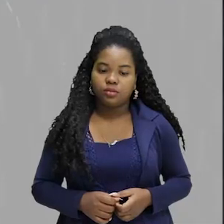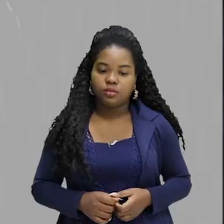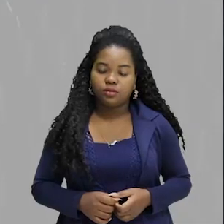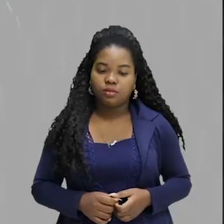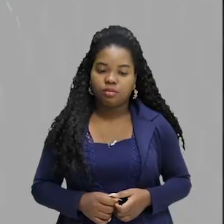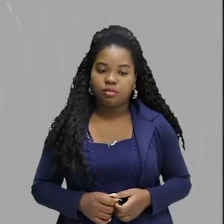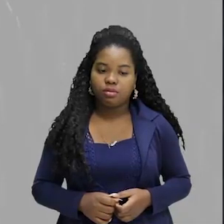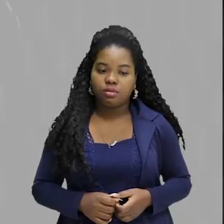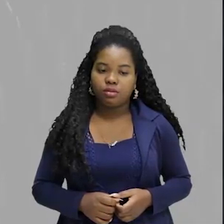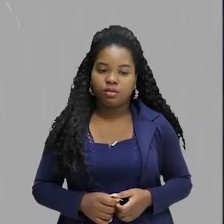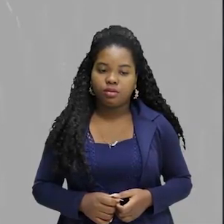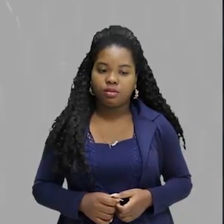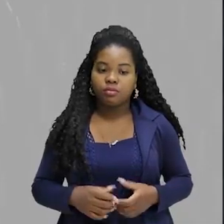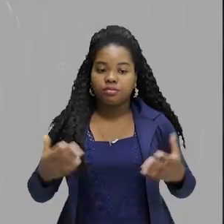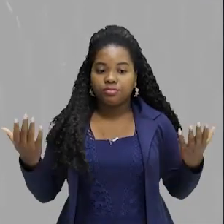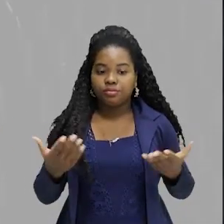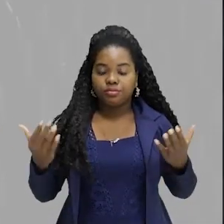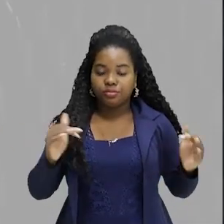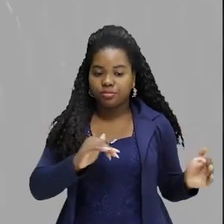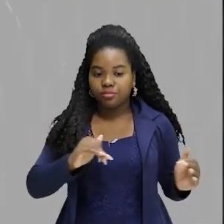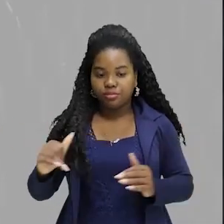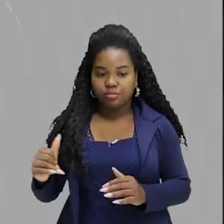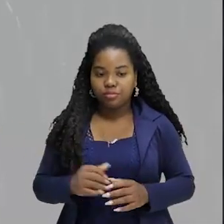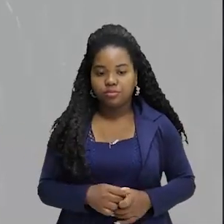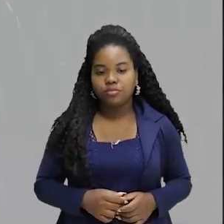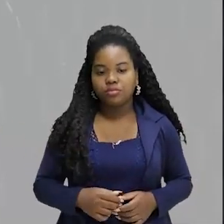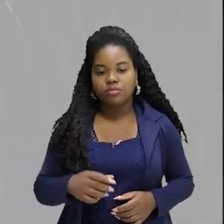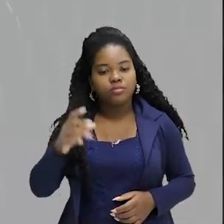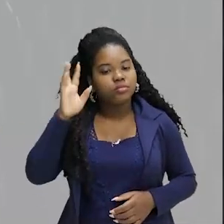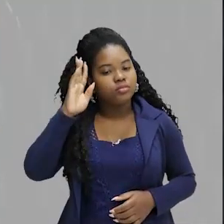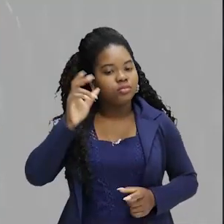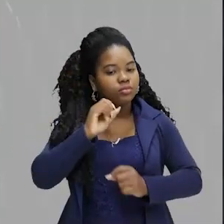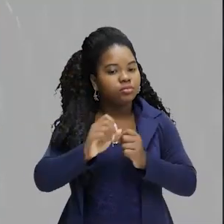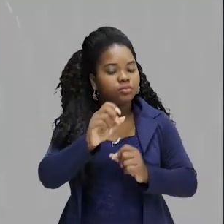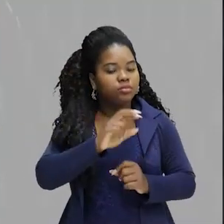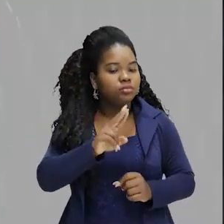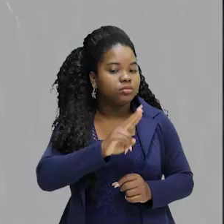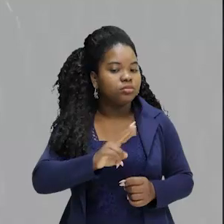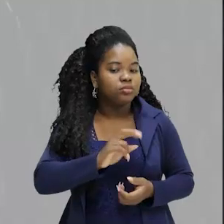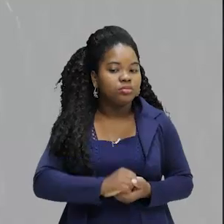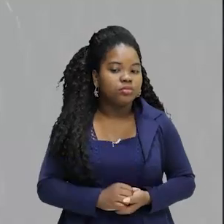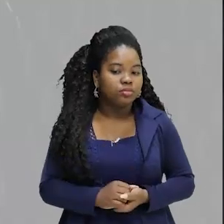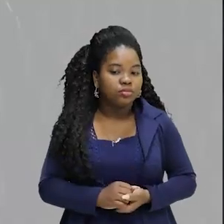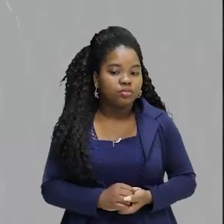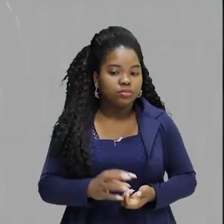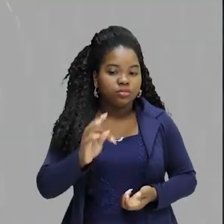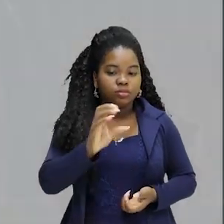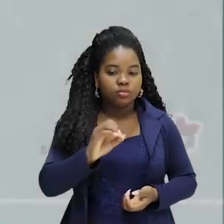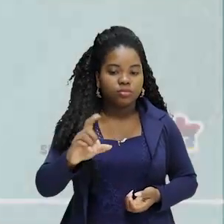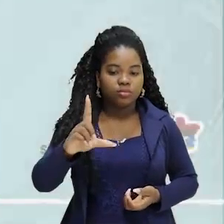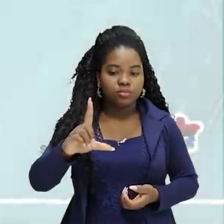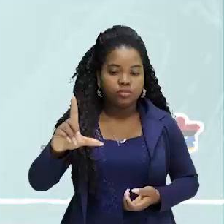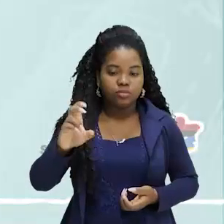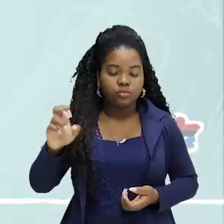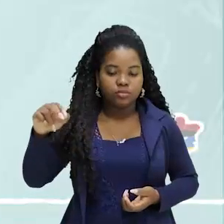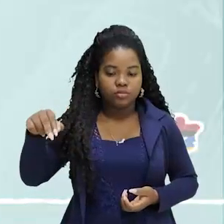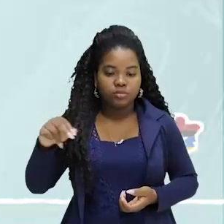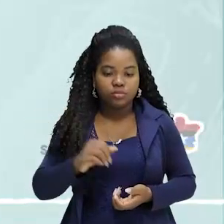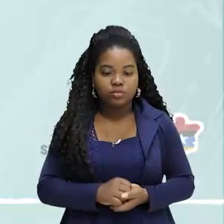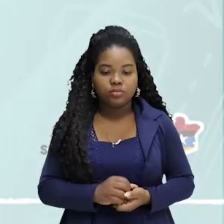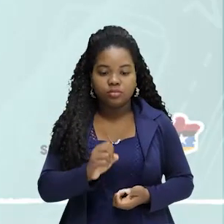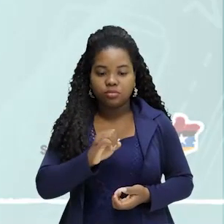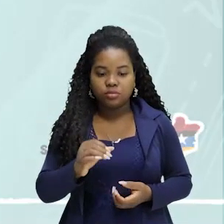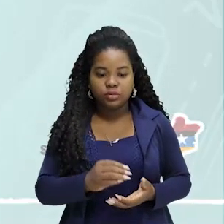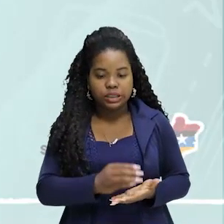vamos imaginar que a gente utilizou o quê? O reativo de Tollens, certo? Então, se no frasco